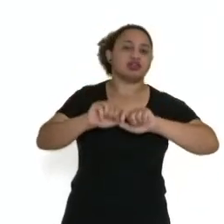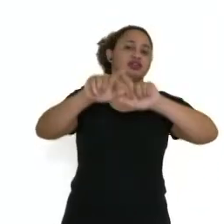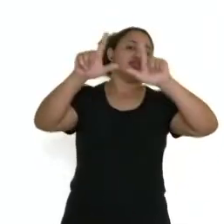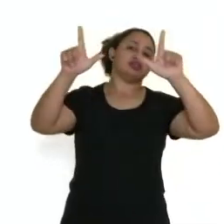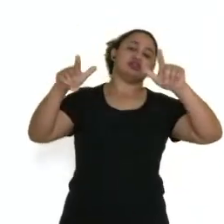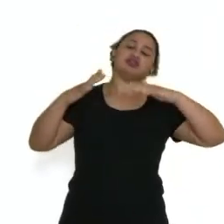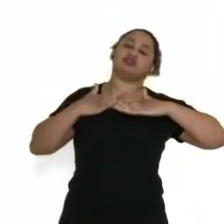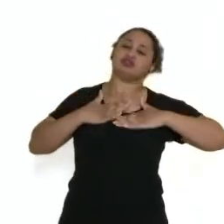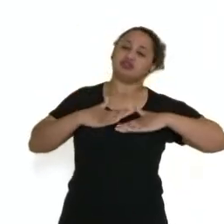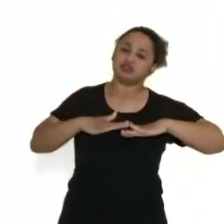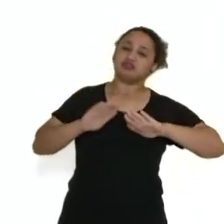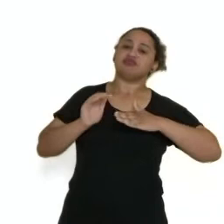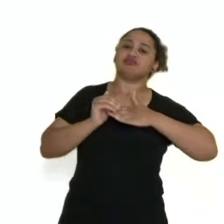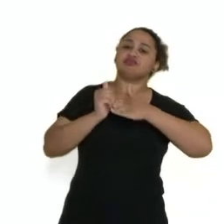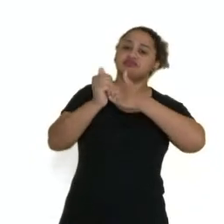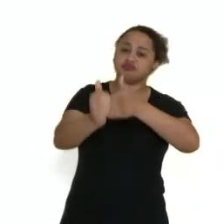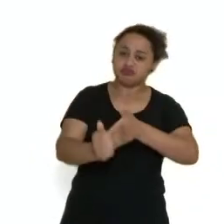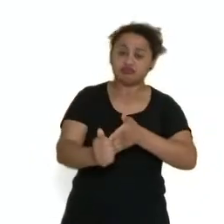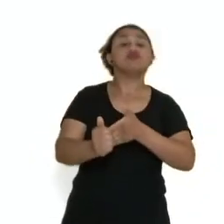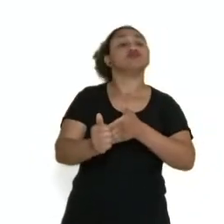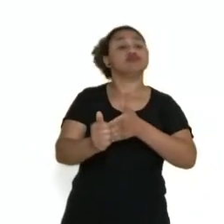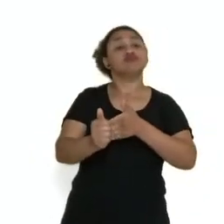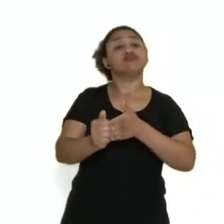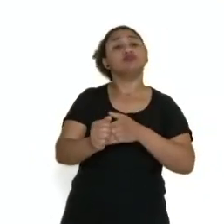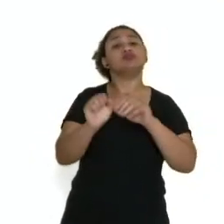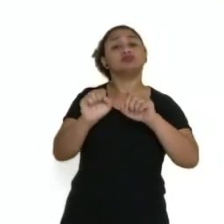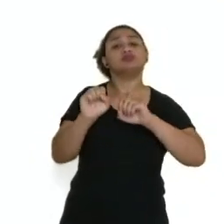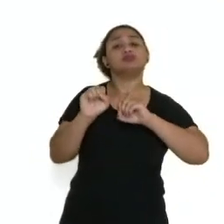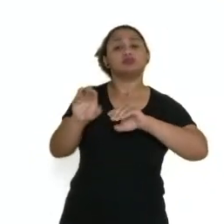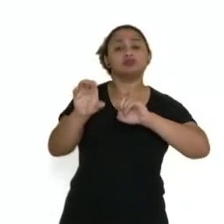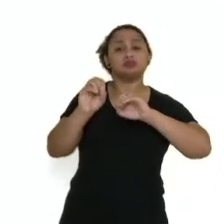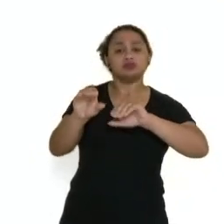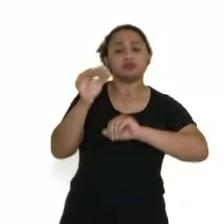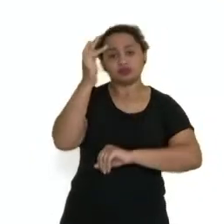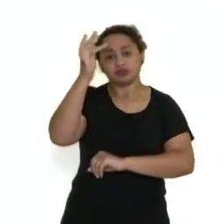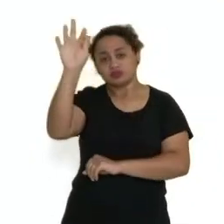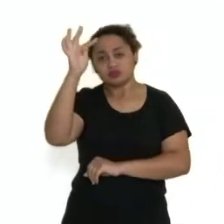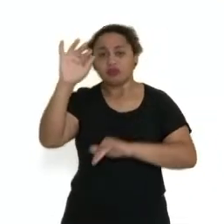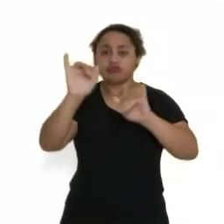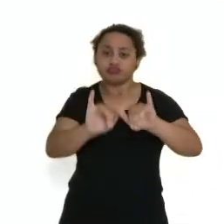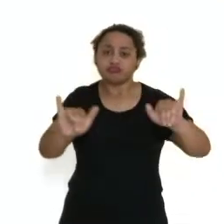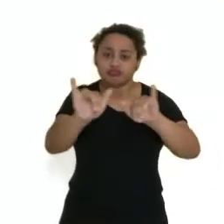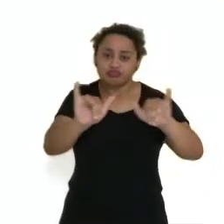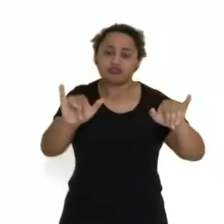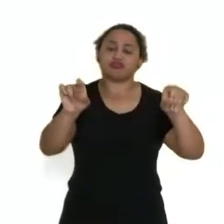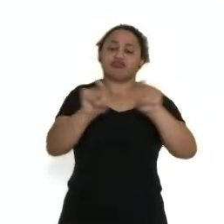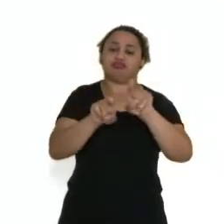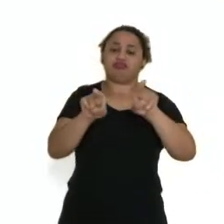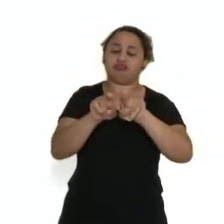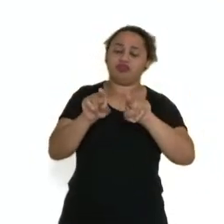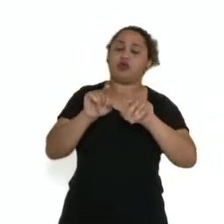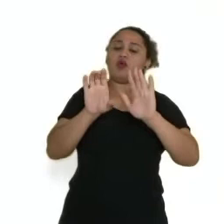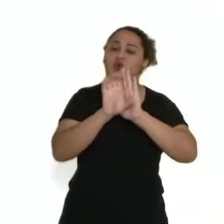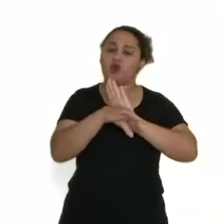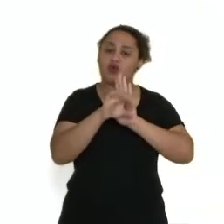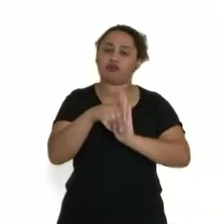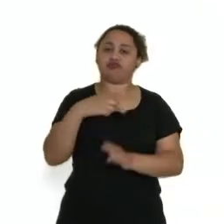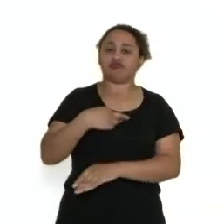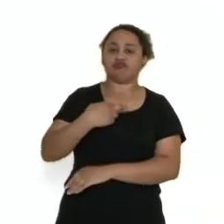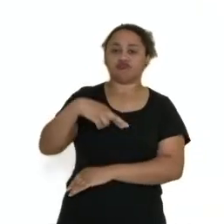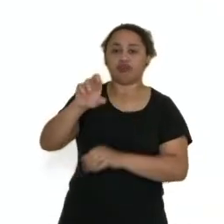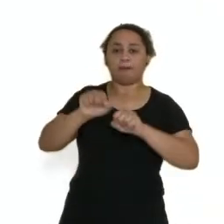aliviar e conduzir. Pela língua, os ensinos dos filósofos são divulgados, os conceitos religiosos